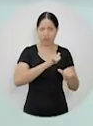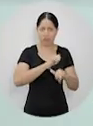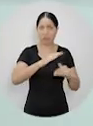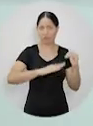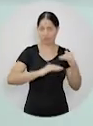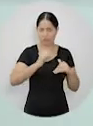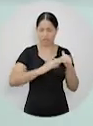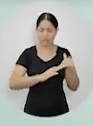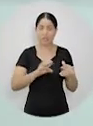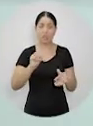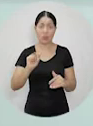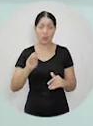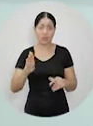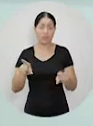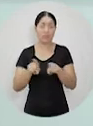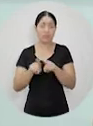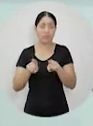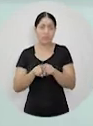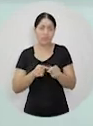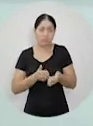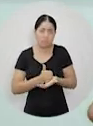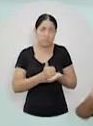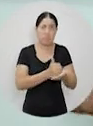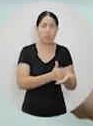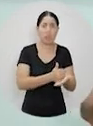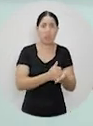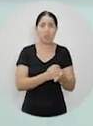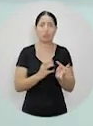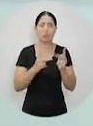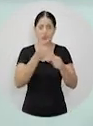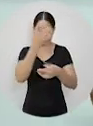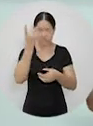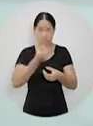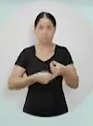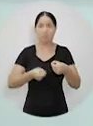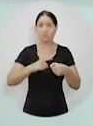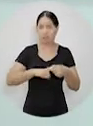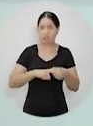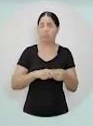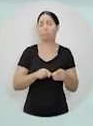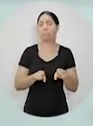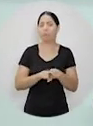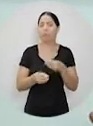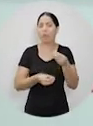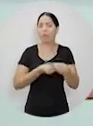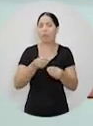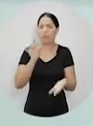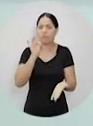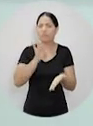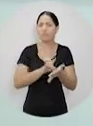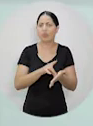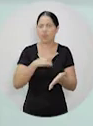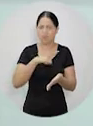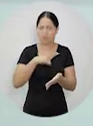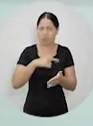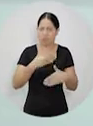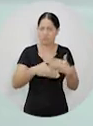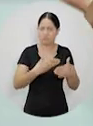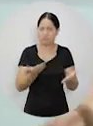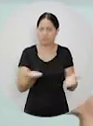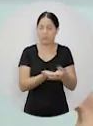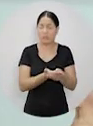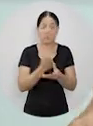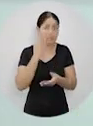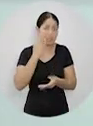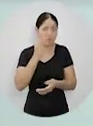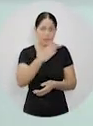da profissão e que a OAB pudesse acompanhar, através dos seus membros, dos seus associados, o andamento desses inquéritos, ou seja, verificar